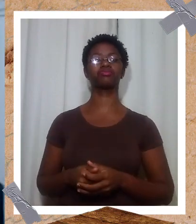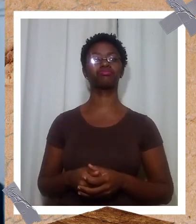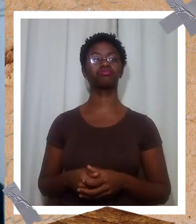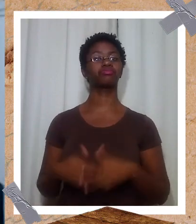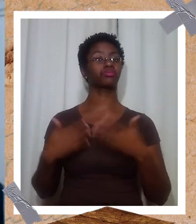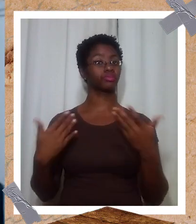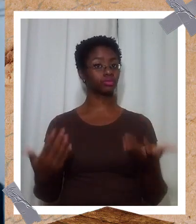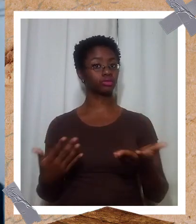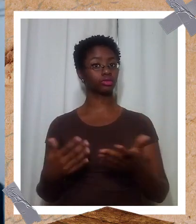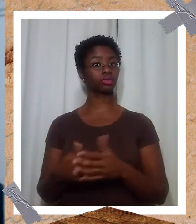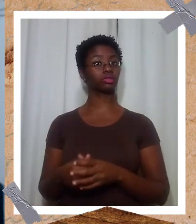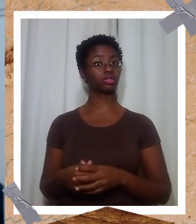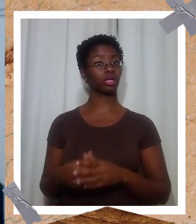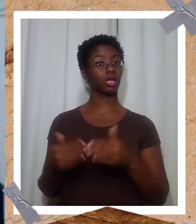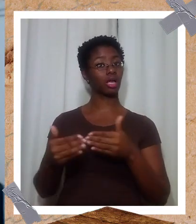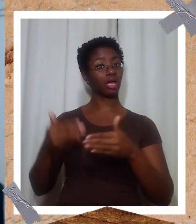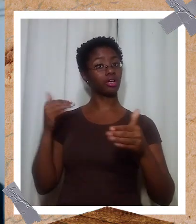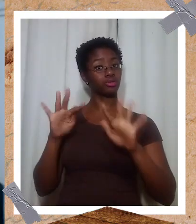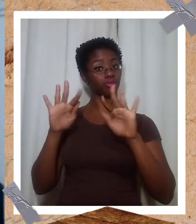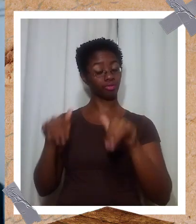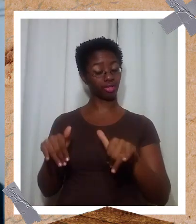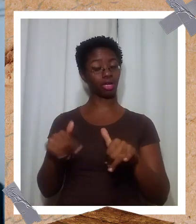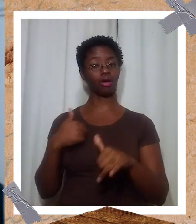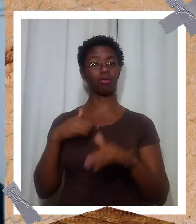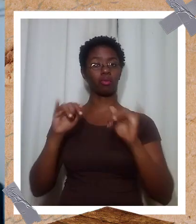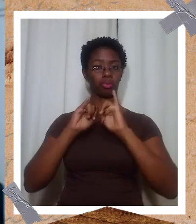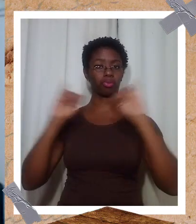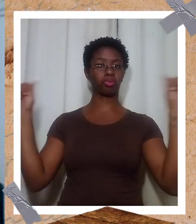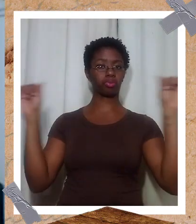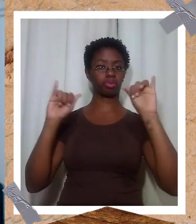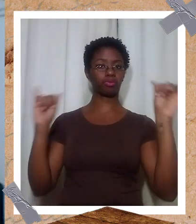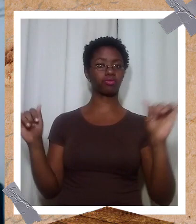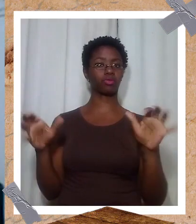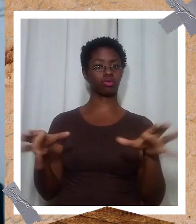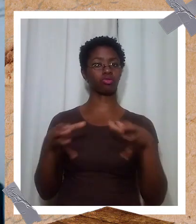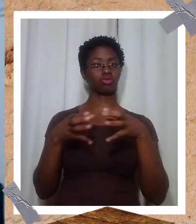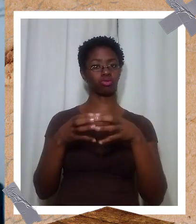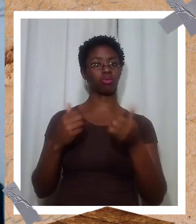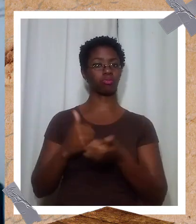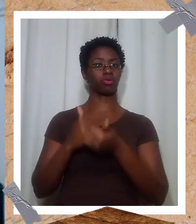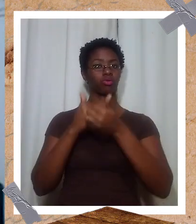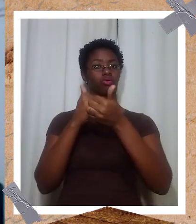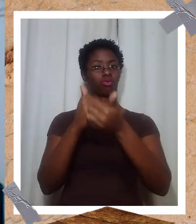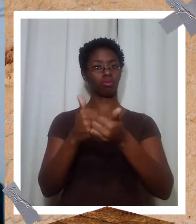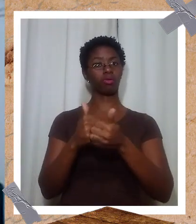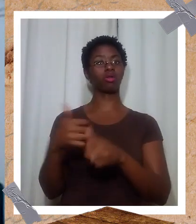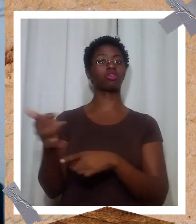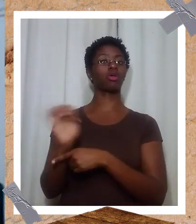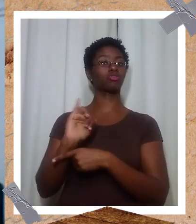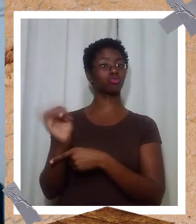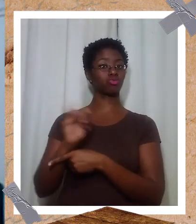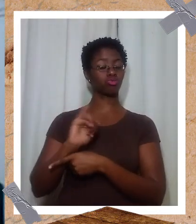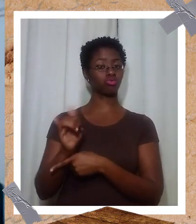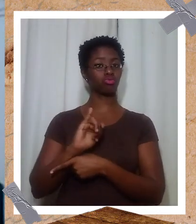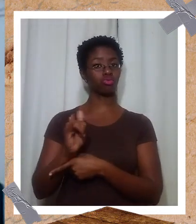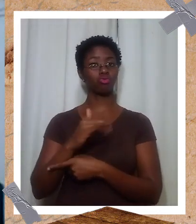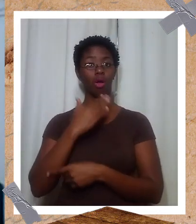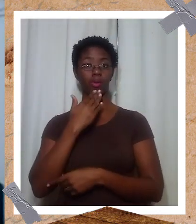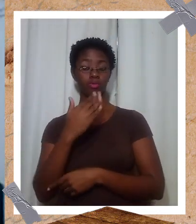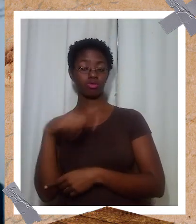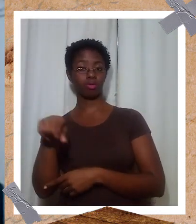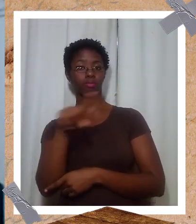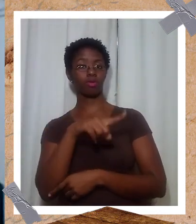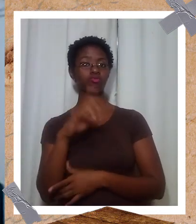da gente ir para os proclames finais, eu vou dar um aviso para a turma que acompanha a gente pelo YouTube. Vou pedir para que